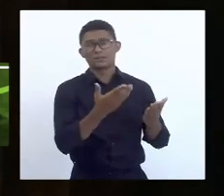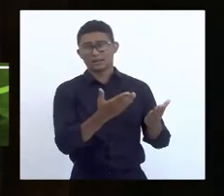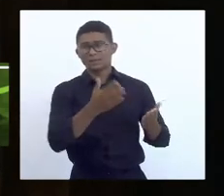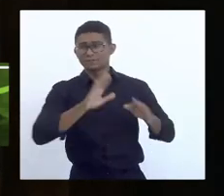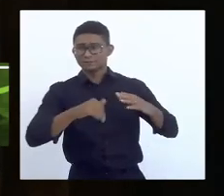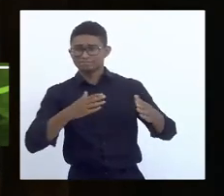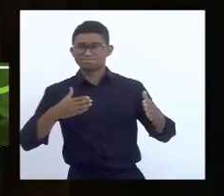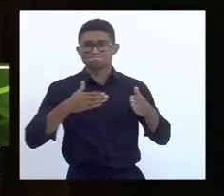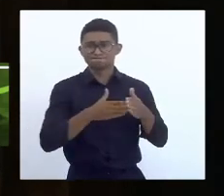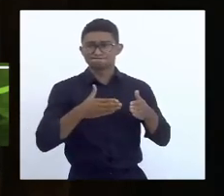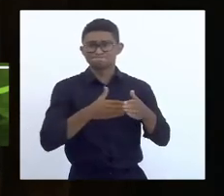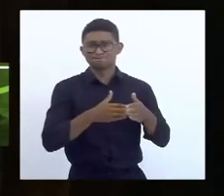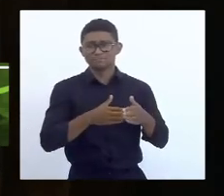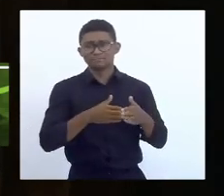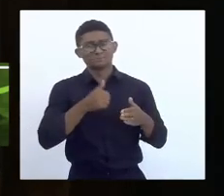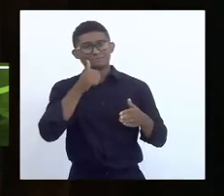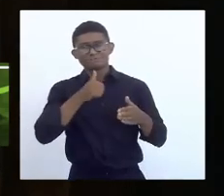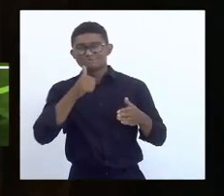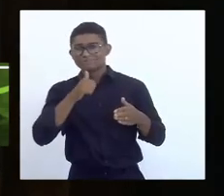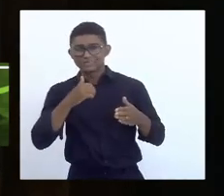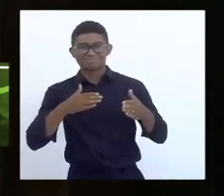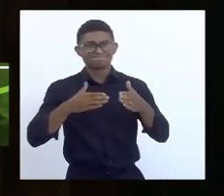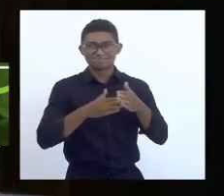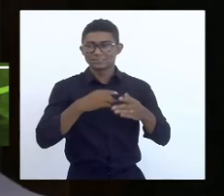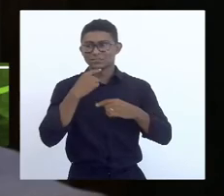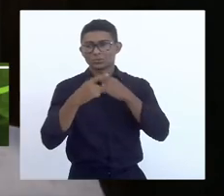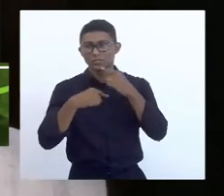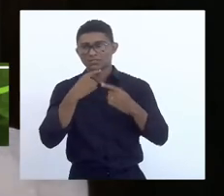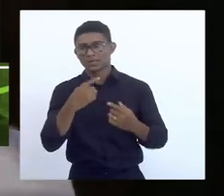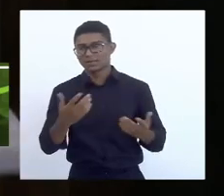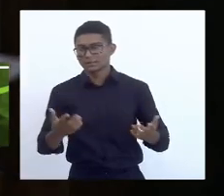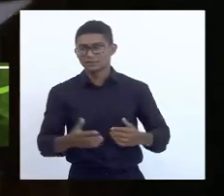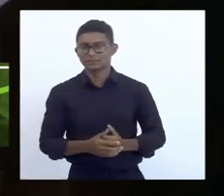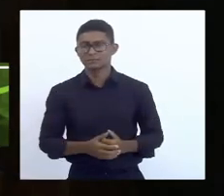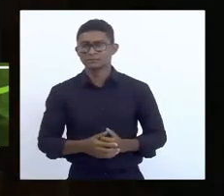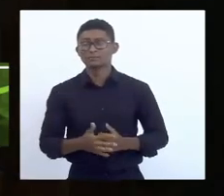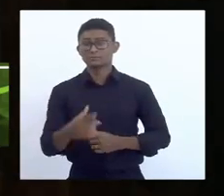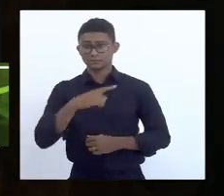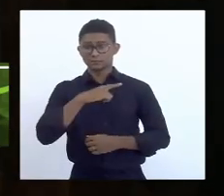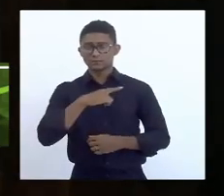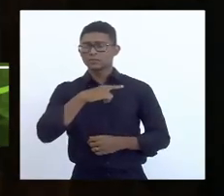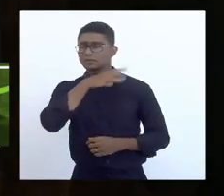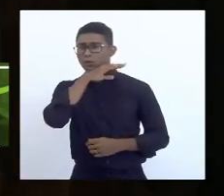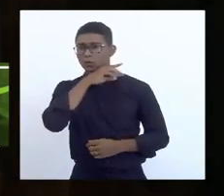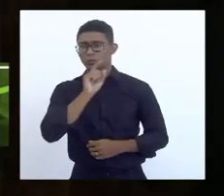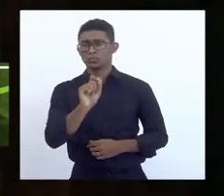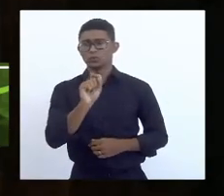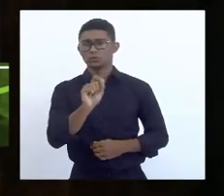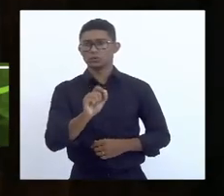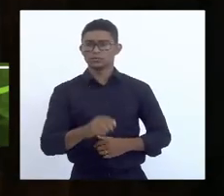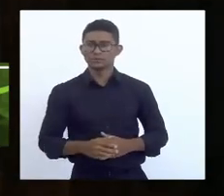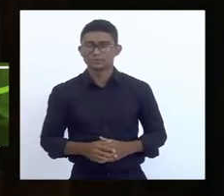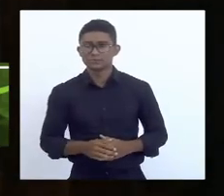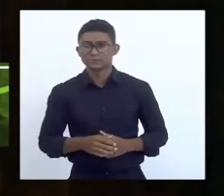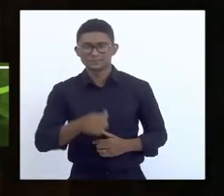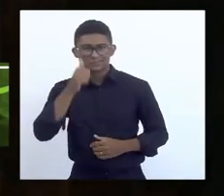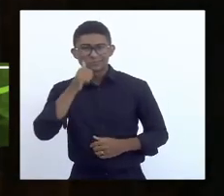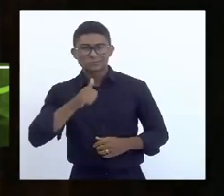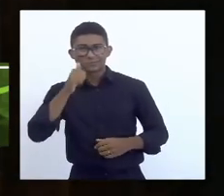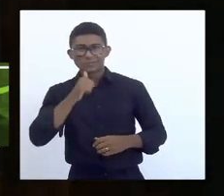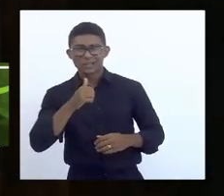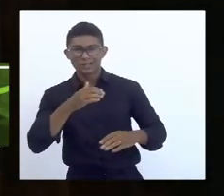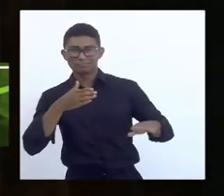de se lançarem no pleito eleitoral, e um dos desdobramentos negativos disso, de menos mulheres no